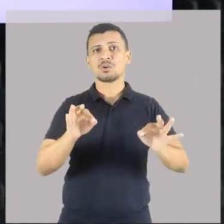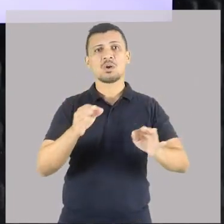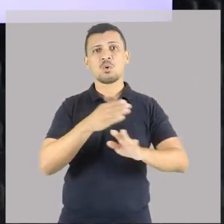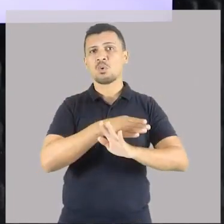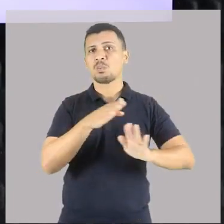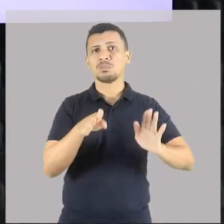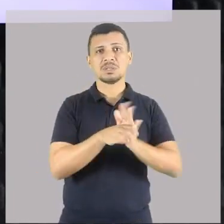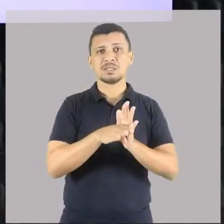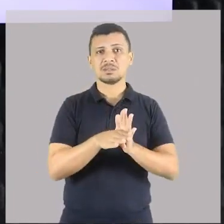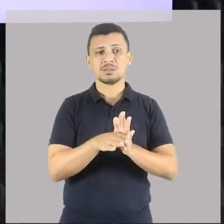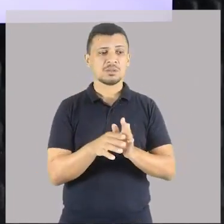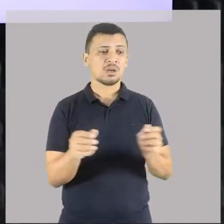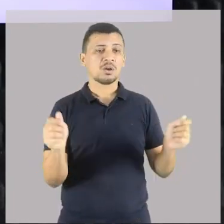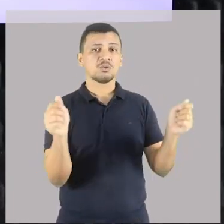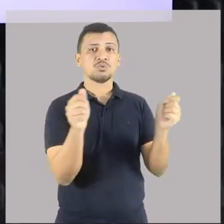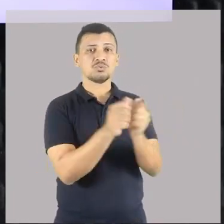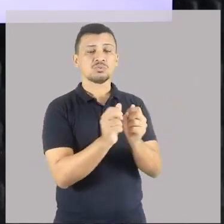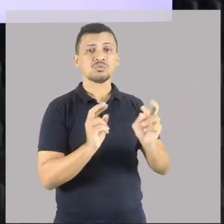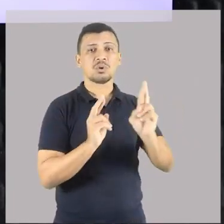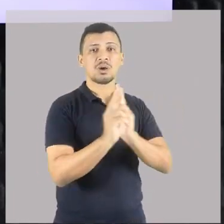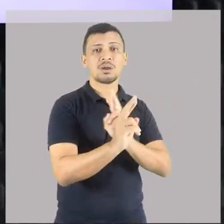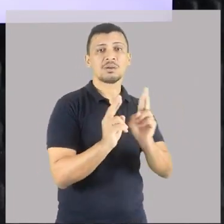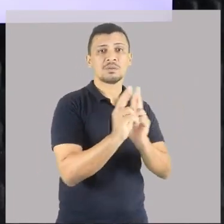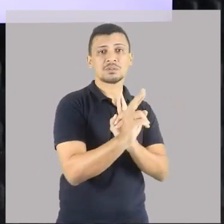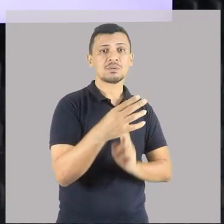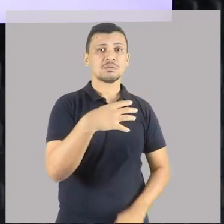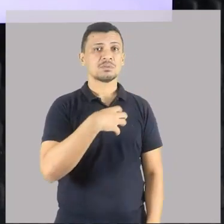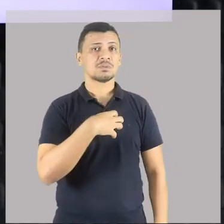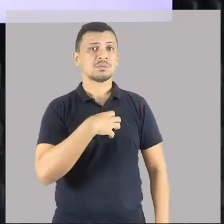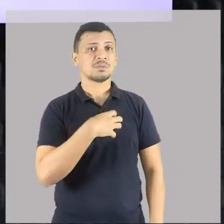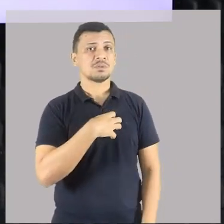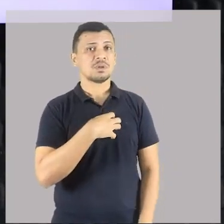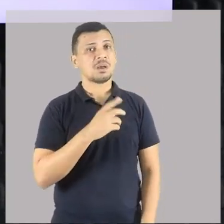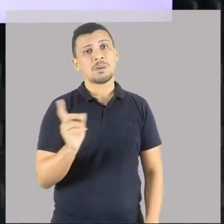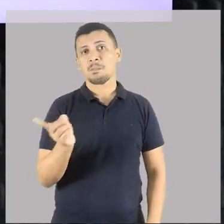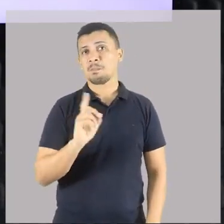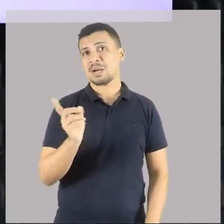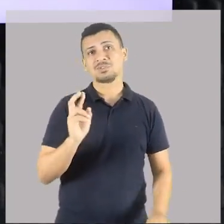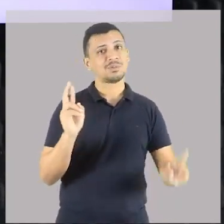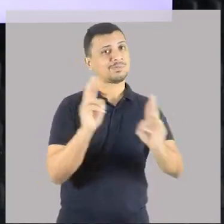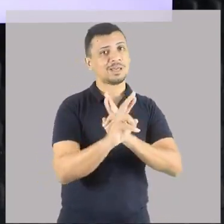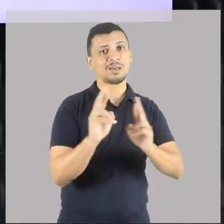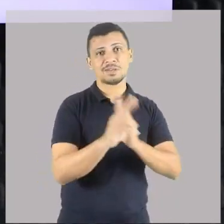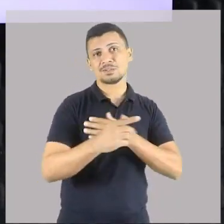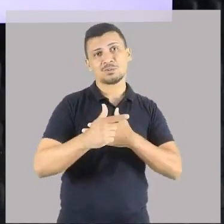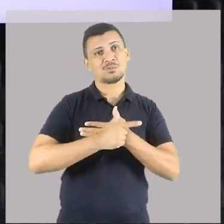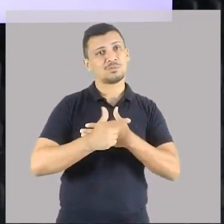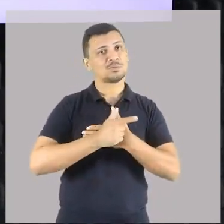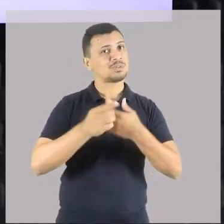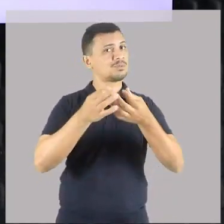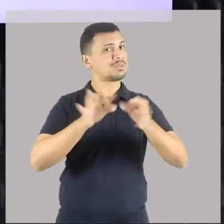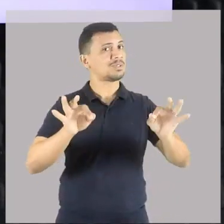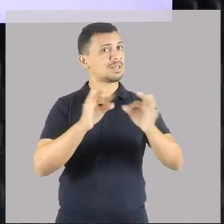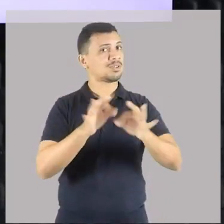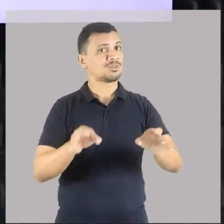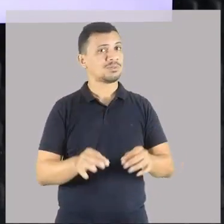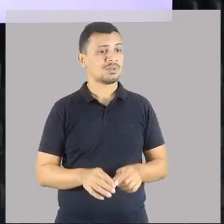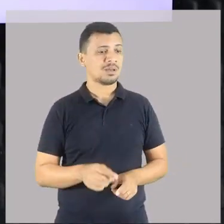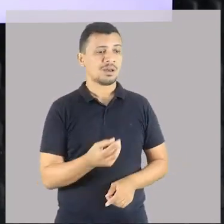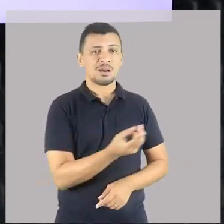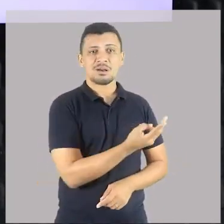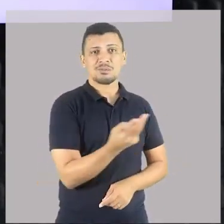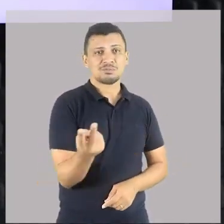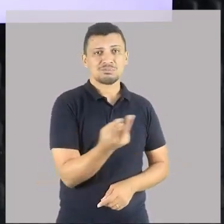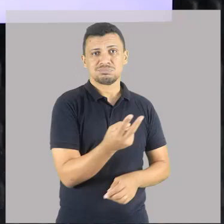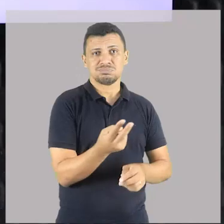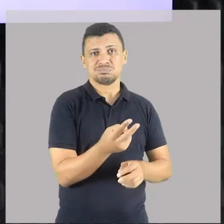estão ali juntas, numa relação de sentido, mas não numa relação de função sintática. Uma não é dependente da